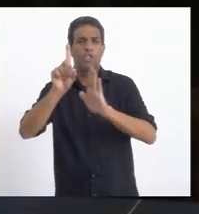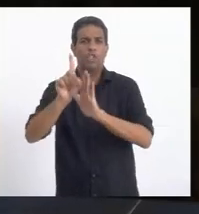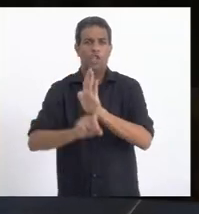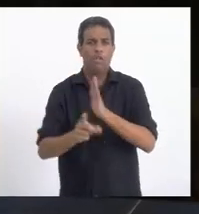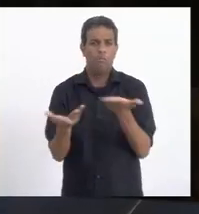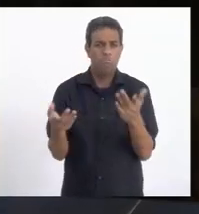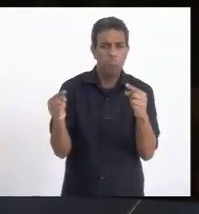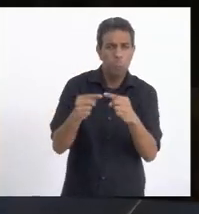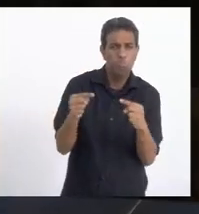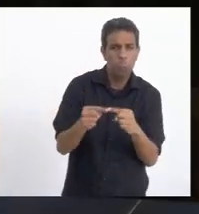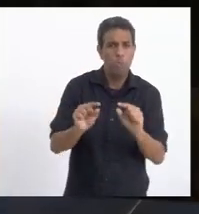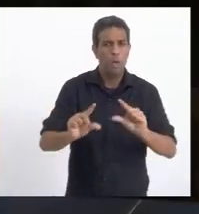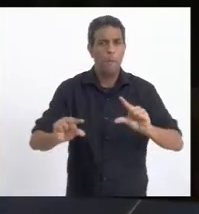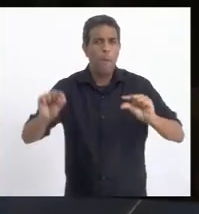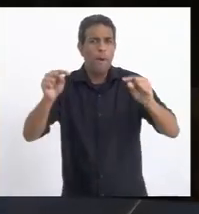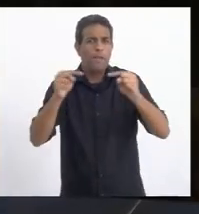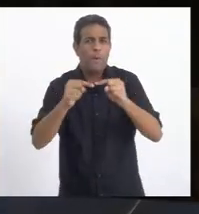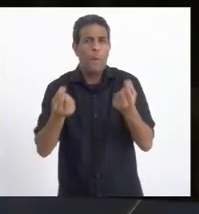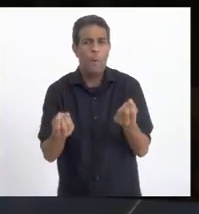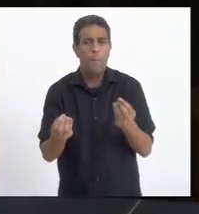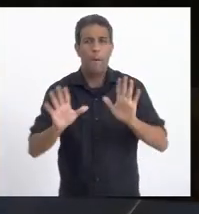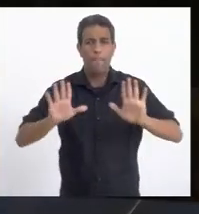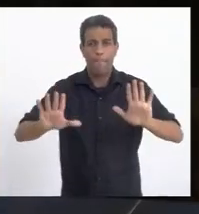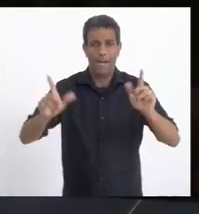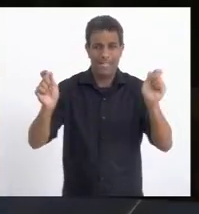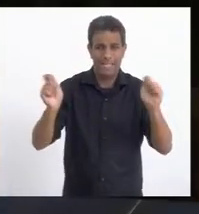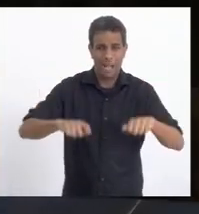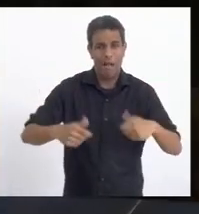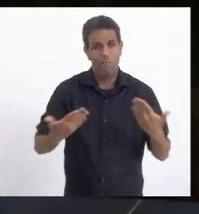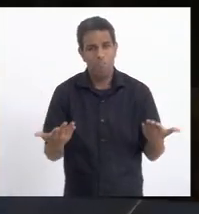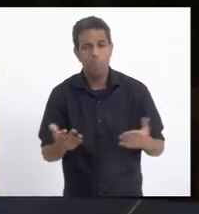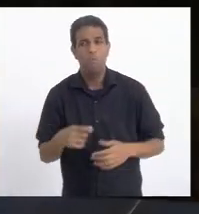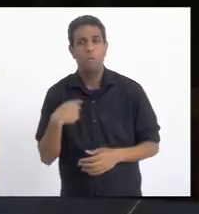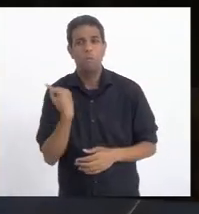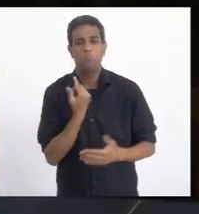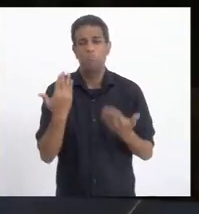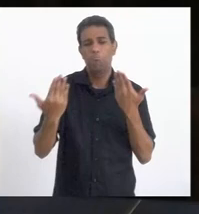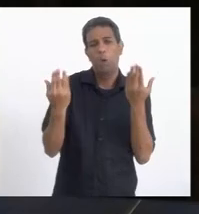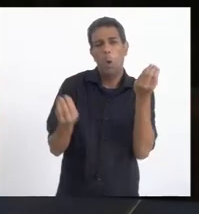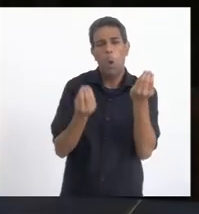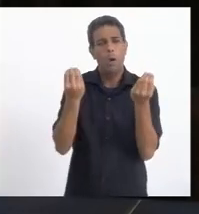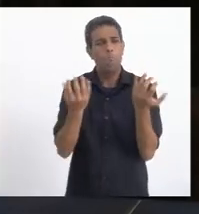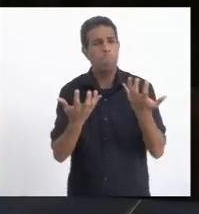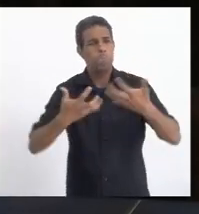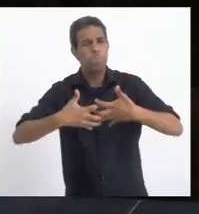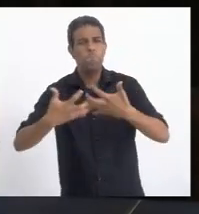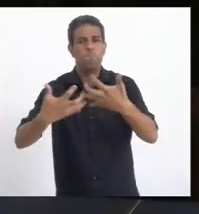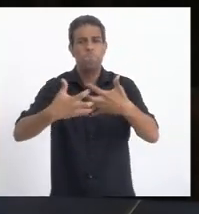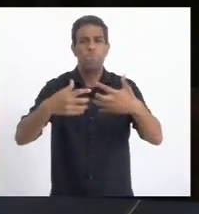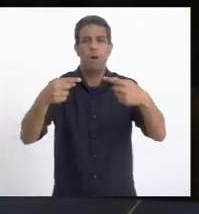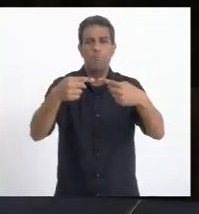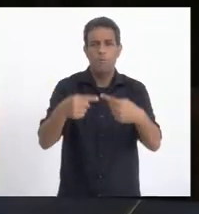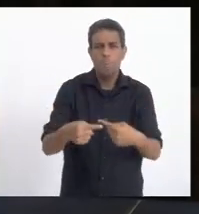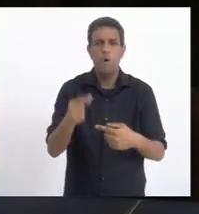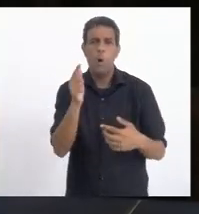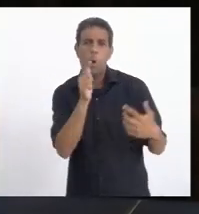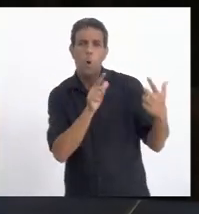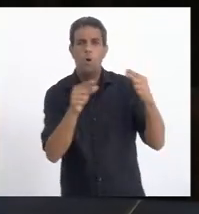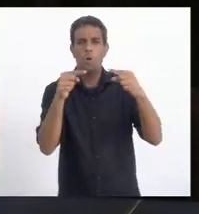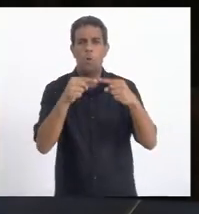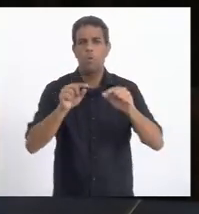adquirido também eu sei de uma pessoa que eu faria também mas não é bem o caso então isso tudo está sendo o visto ainda a gente tá